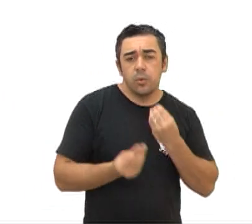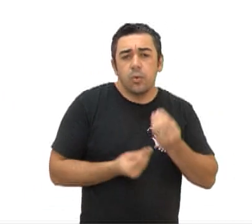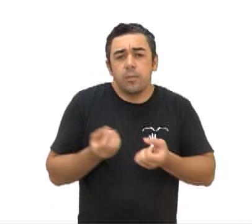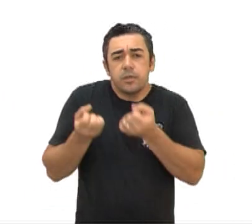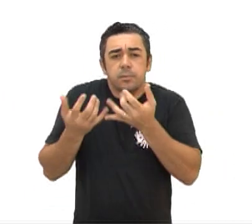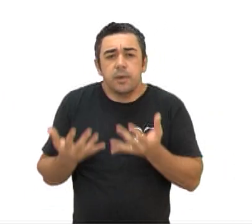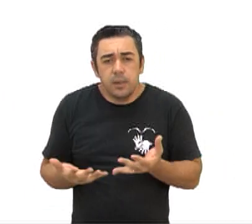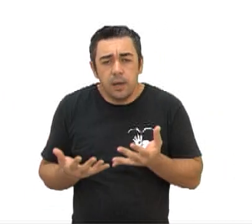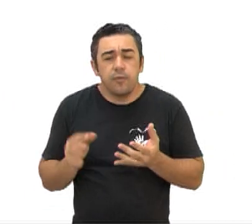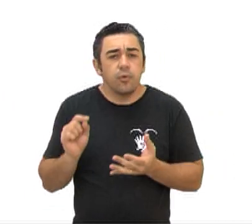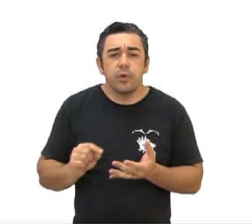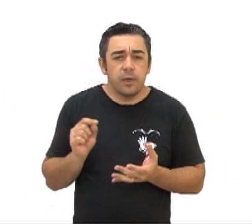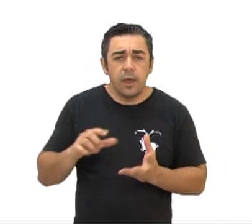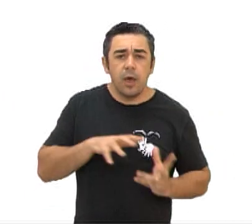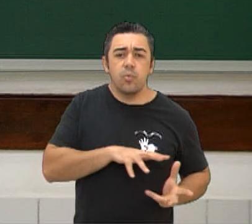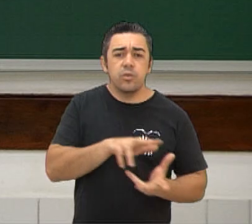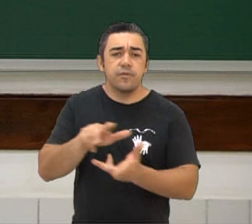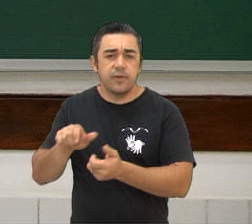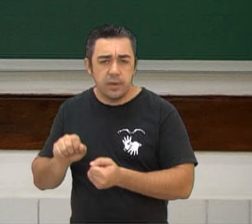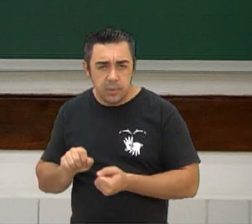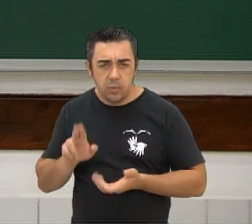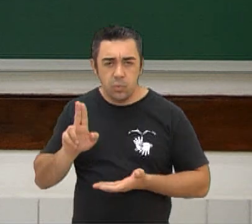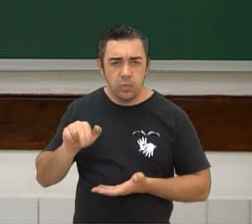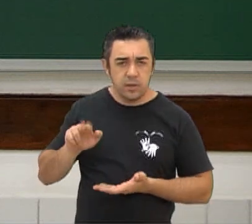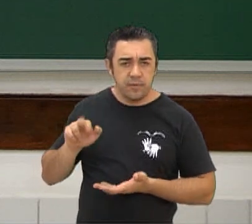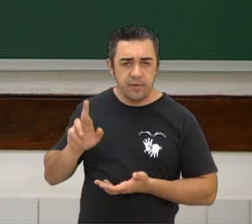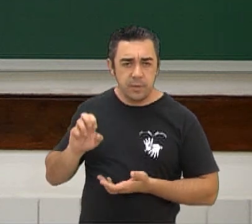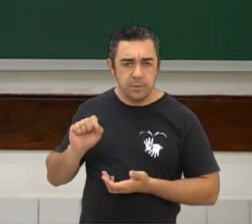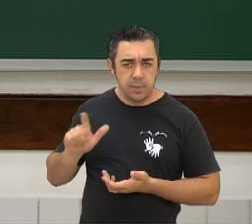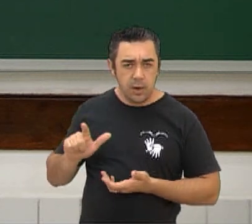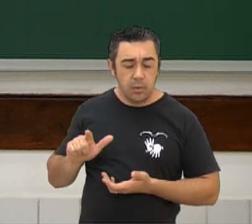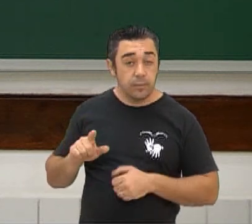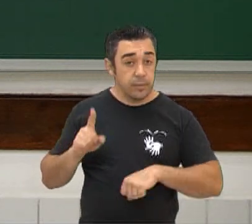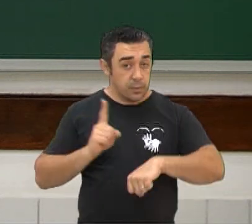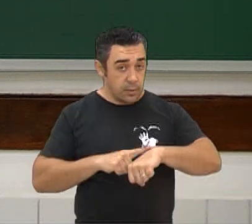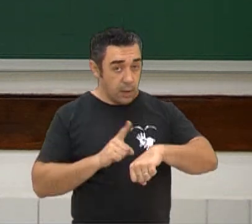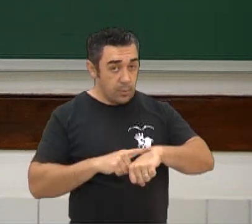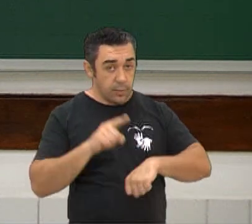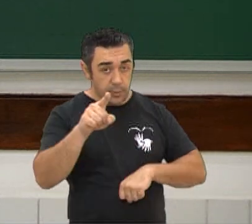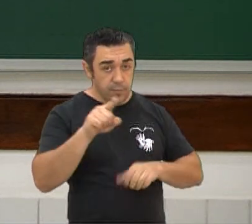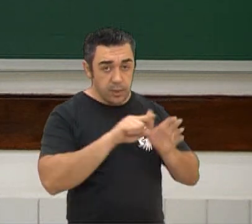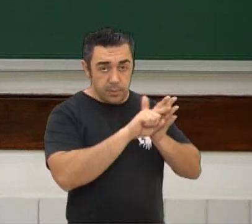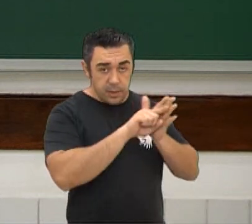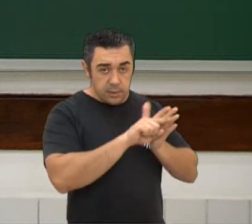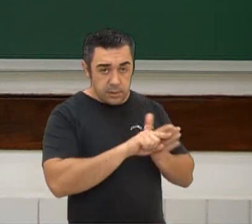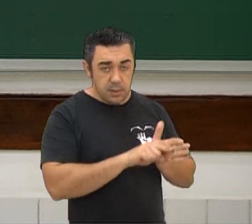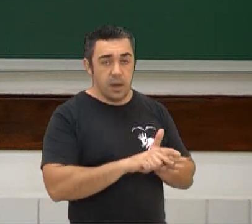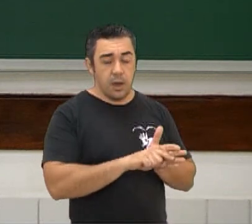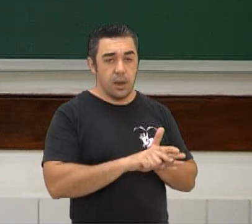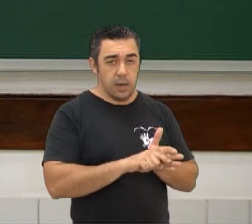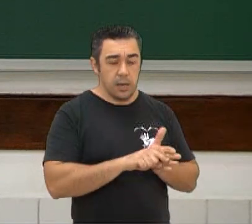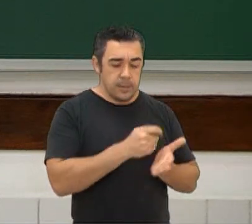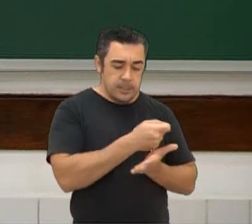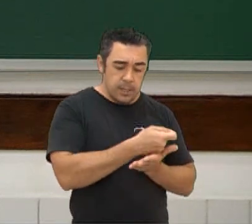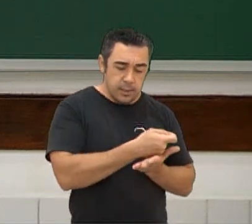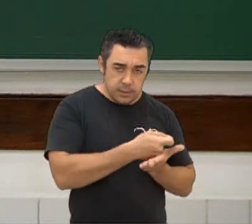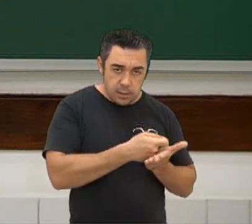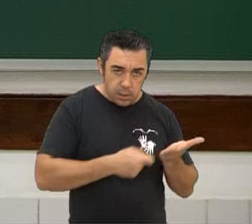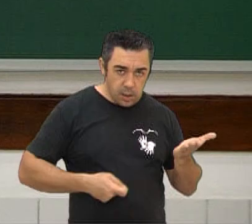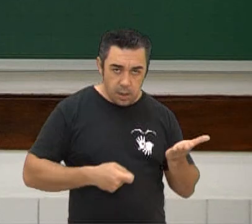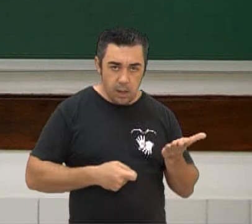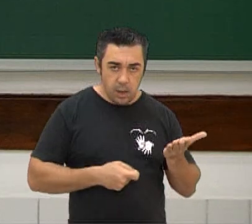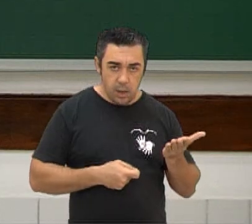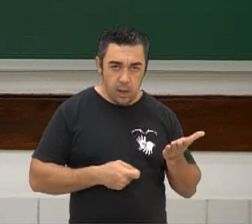o universal. Mais um minutinho para você pesquisar, para consolidar esse